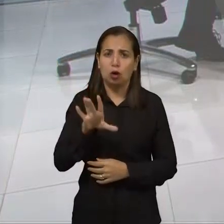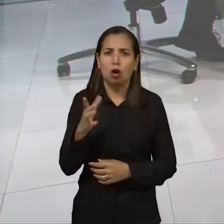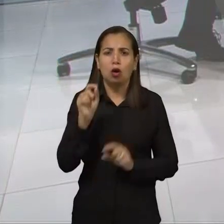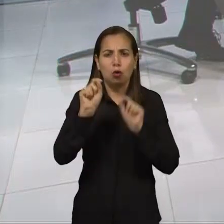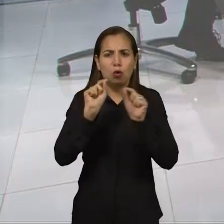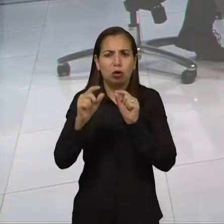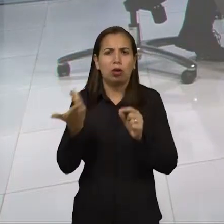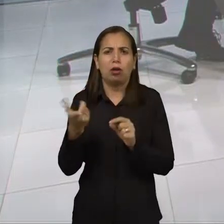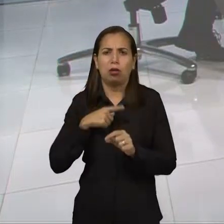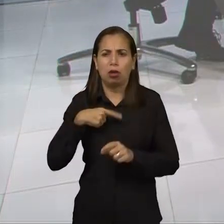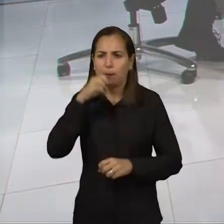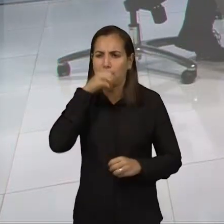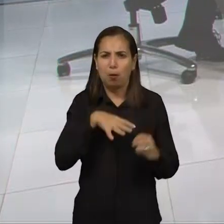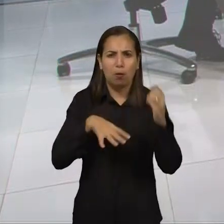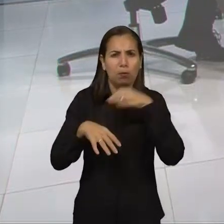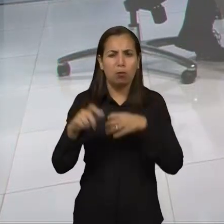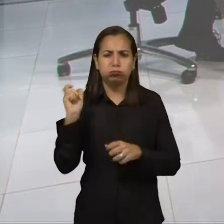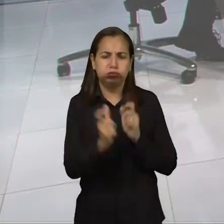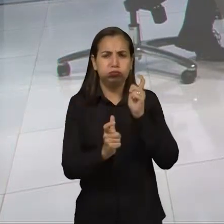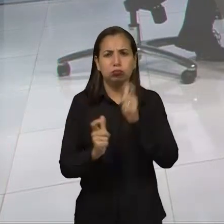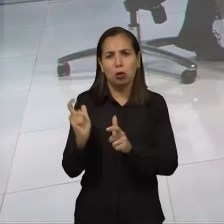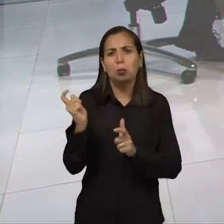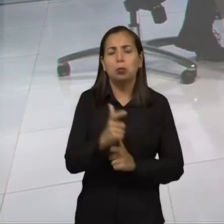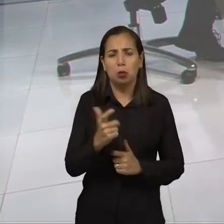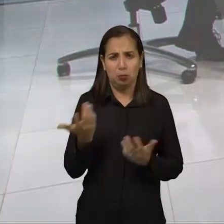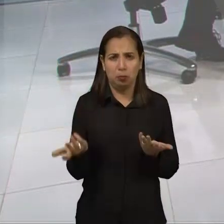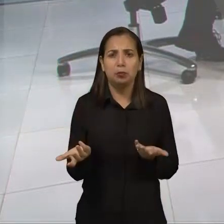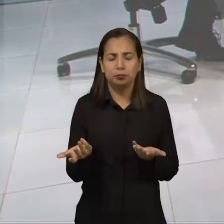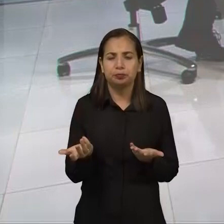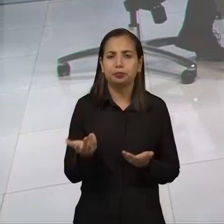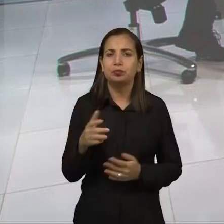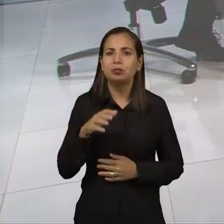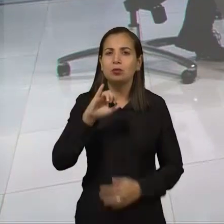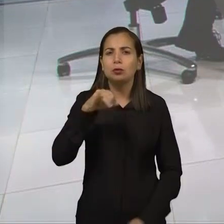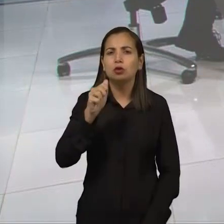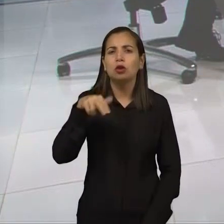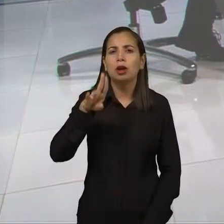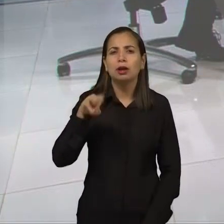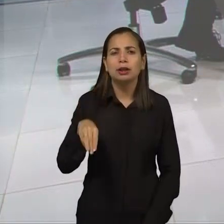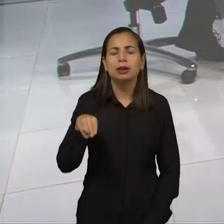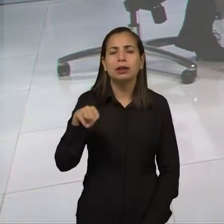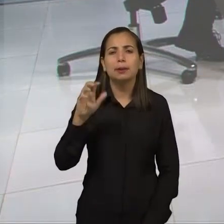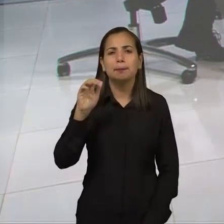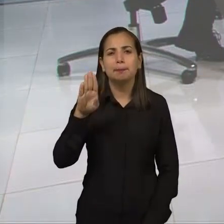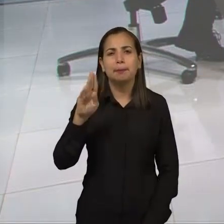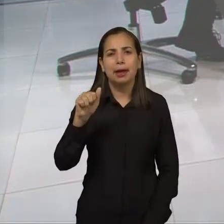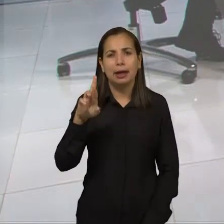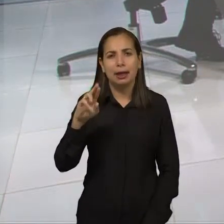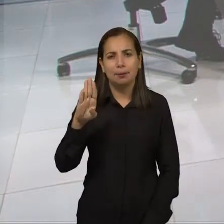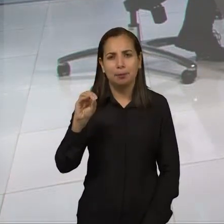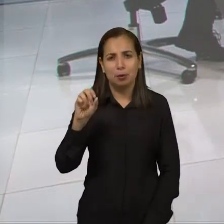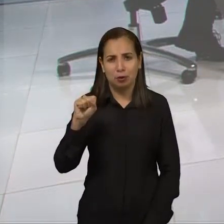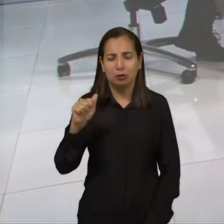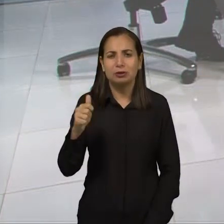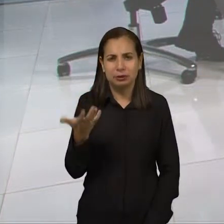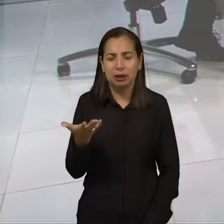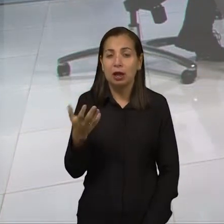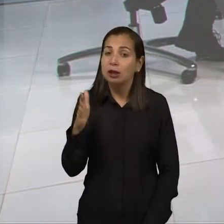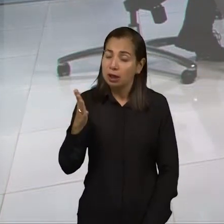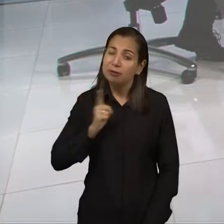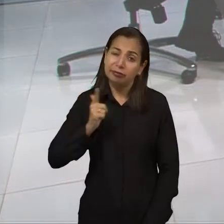gente... Simples. Inaugurado por Joaquim Barbosa e Ricardo Lewandowski em 2014. Já deve ter havido outros que